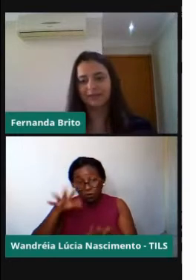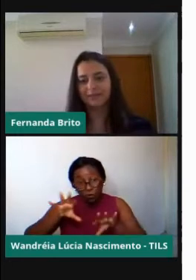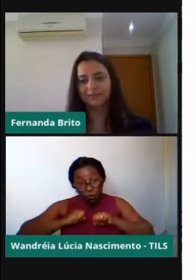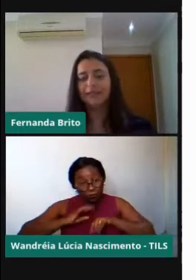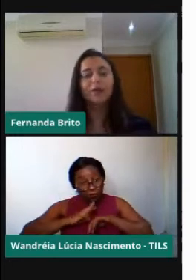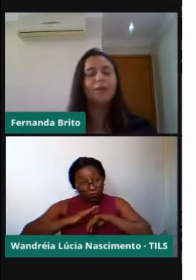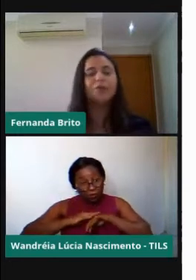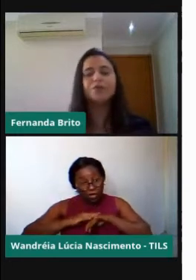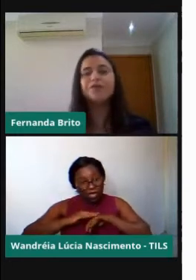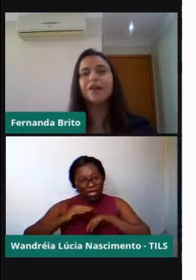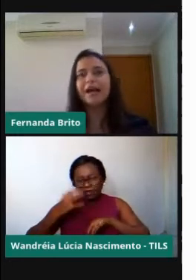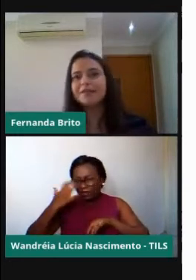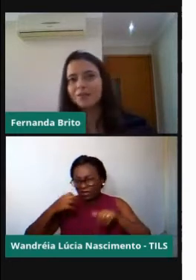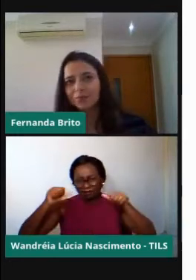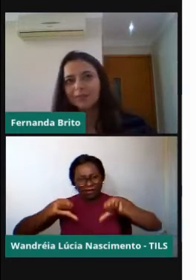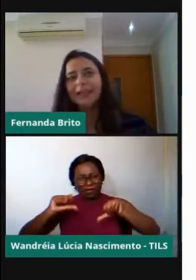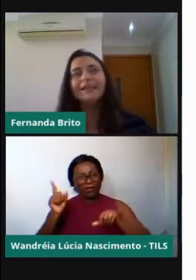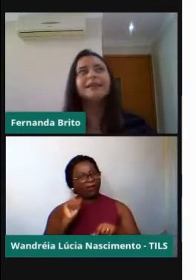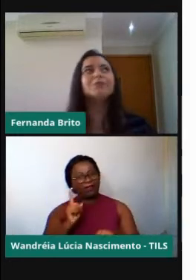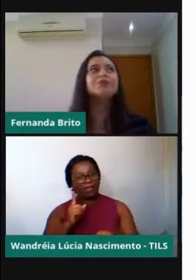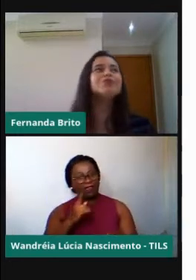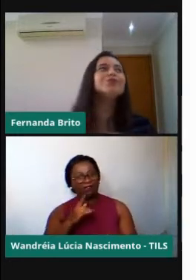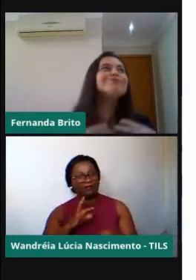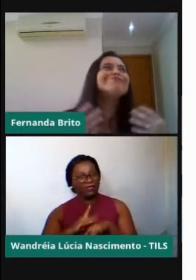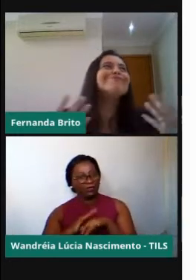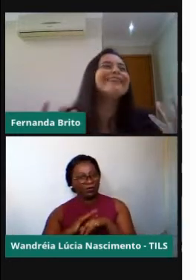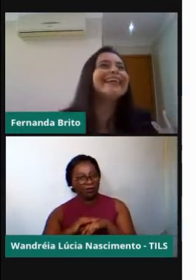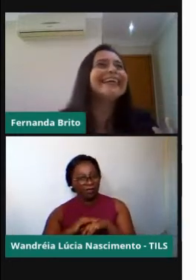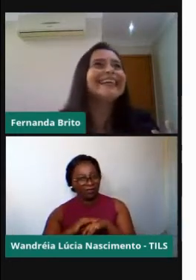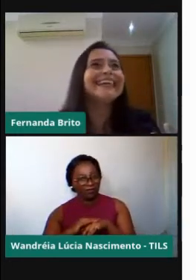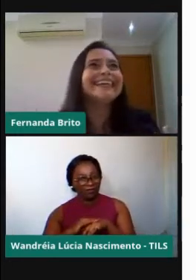da doença. Então, é muito fácil, né,